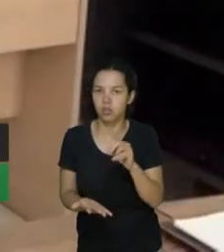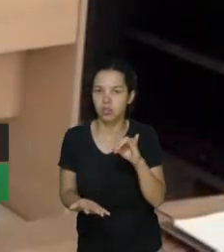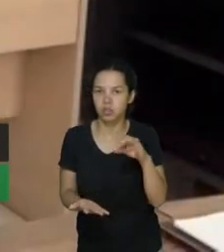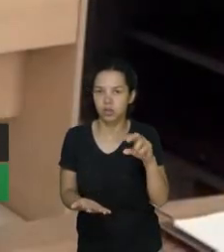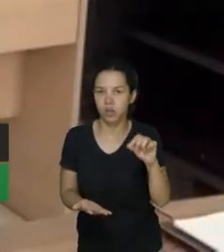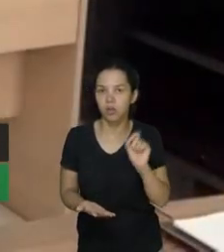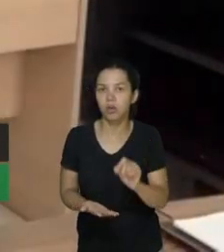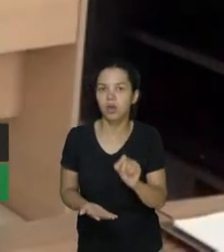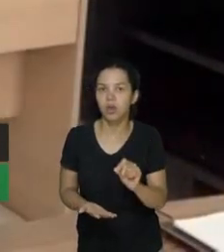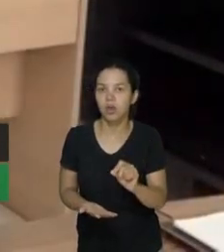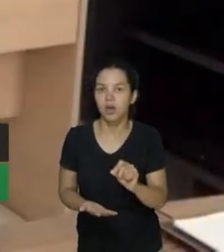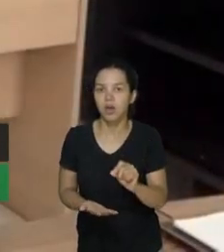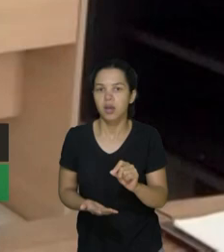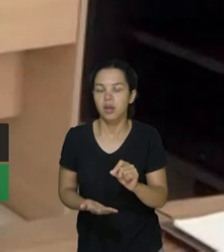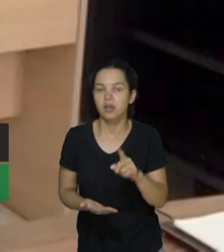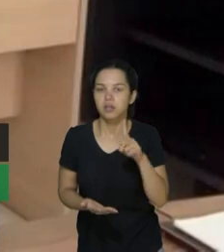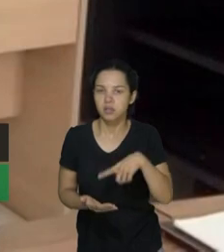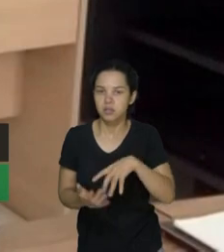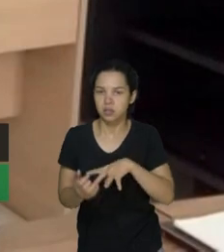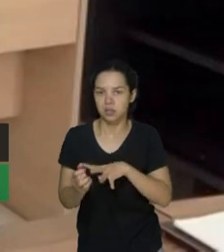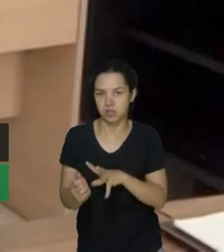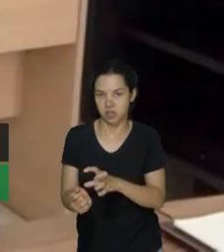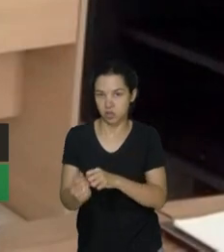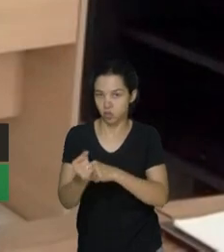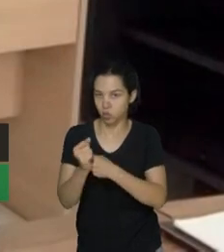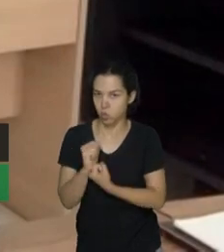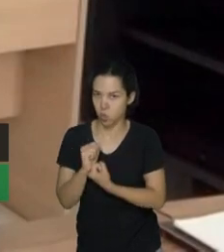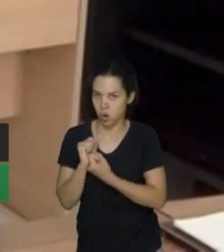censura, mas para alguns não é